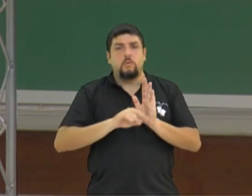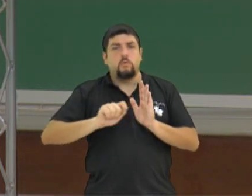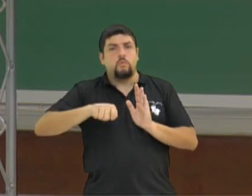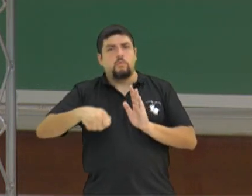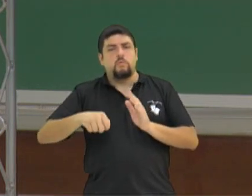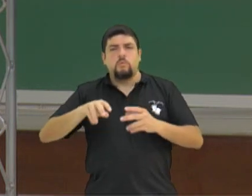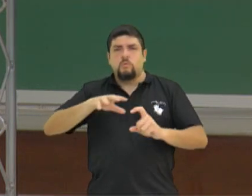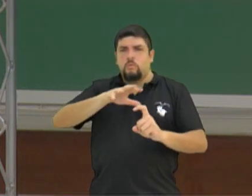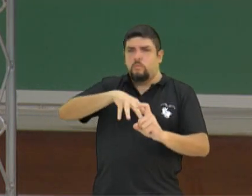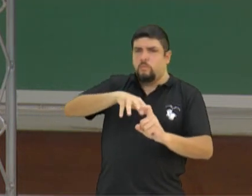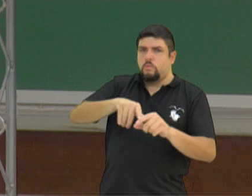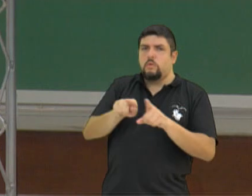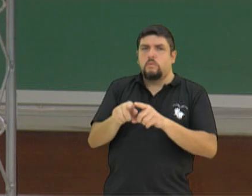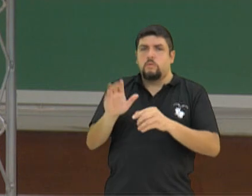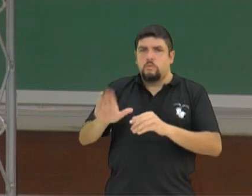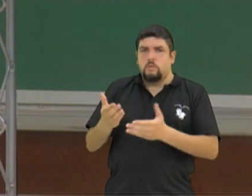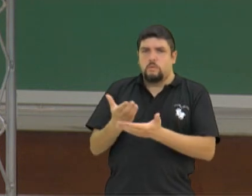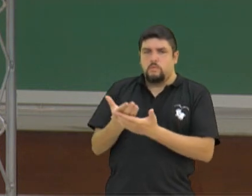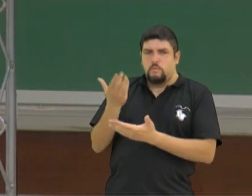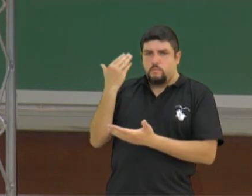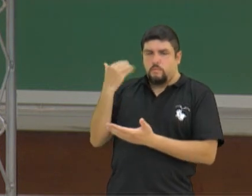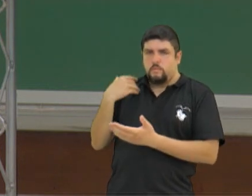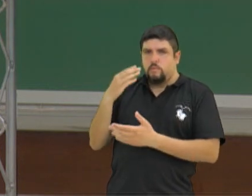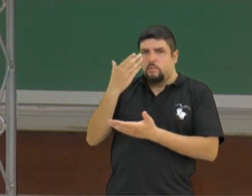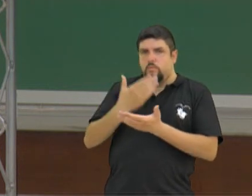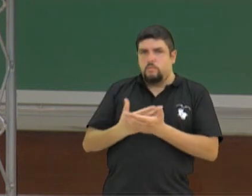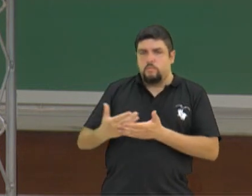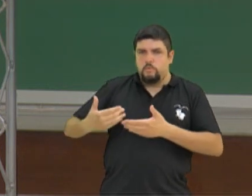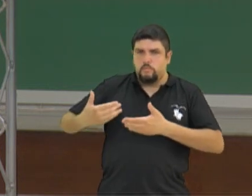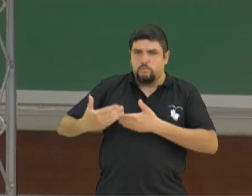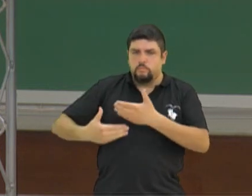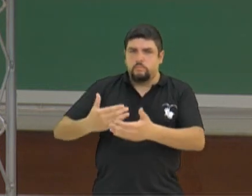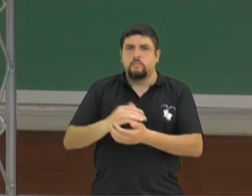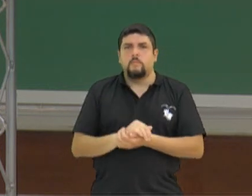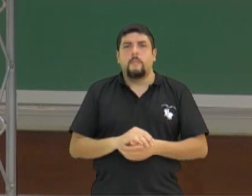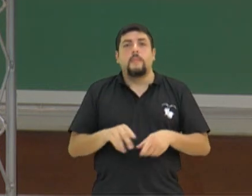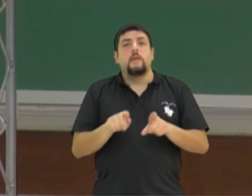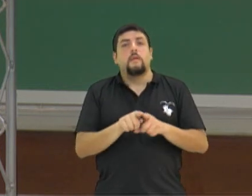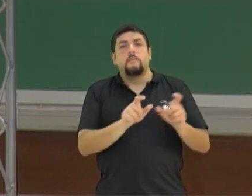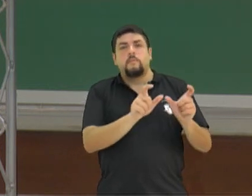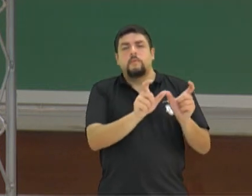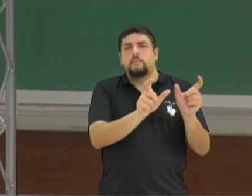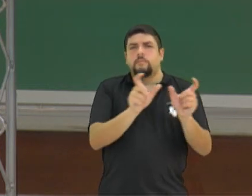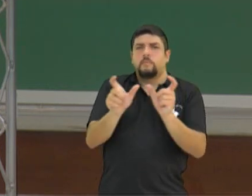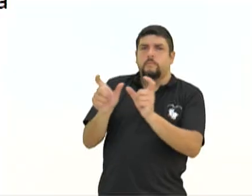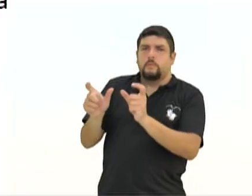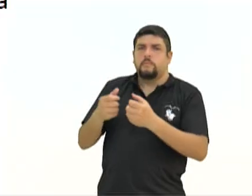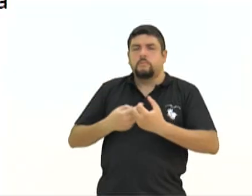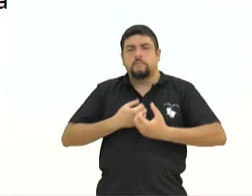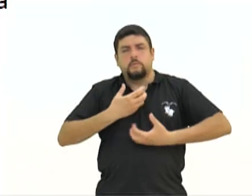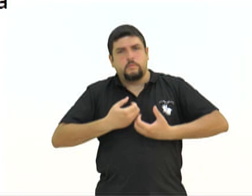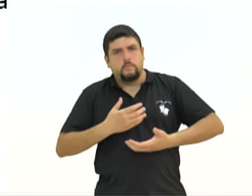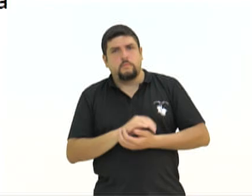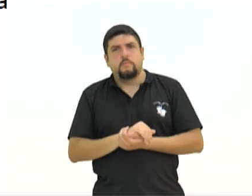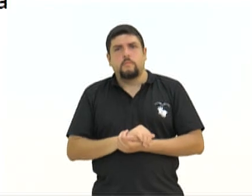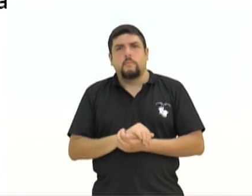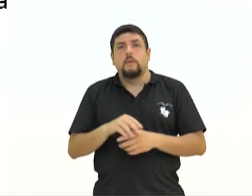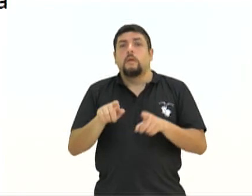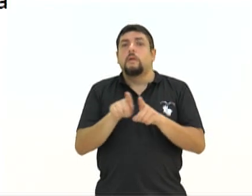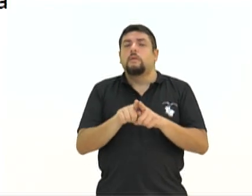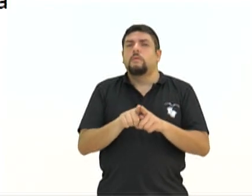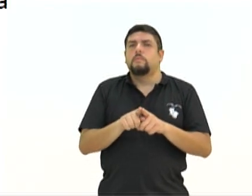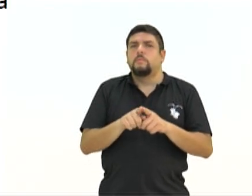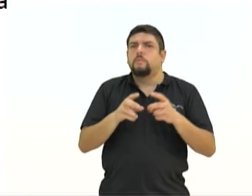conforme já começamos na aula passada, né? Vamos inferir o sentido de palavras e expressões dentro do texto, identificar o